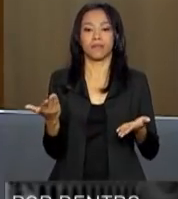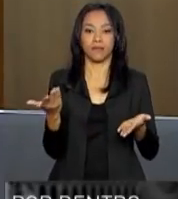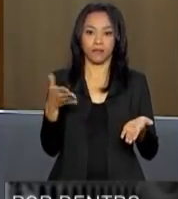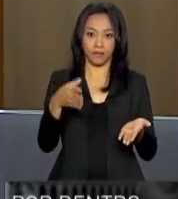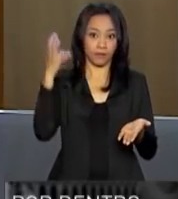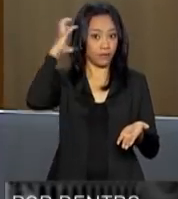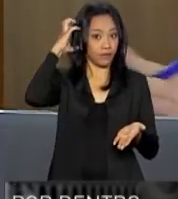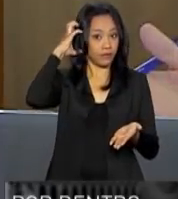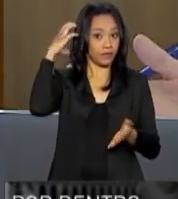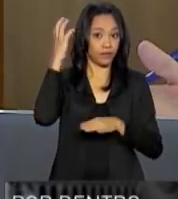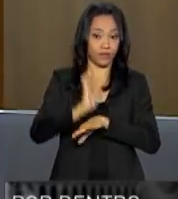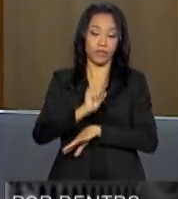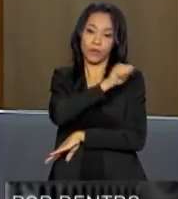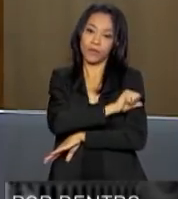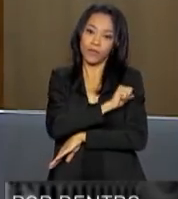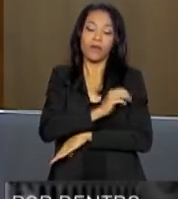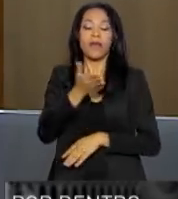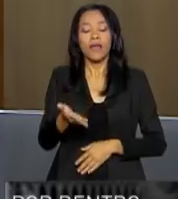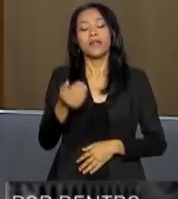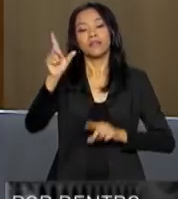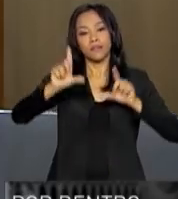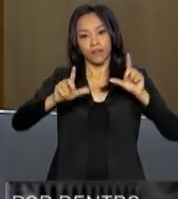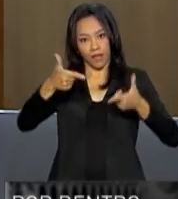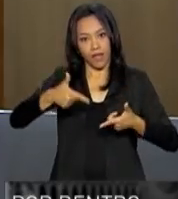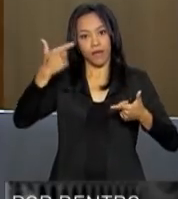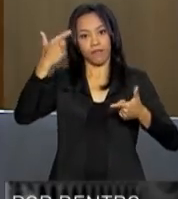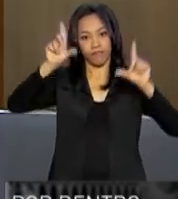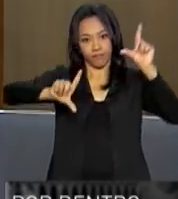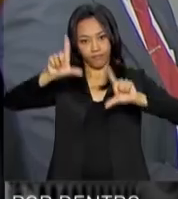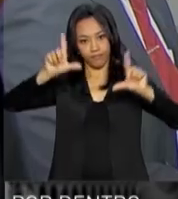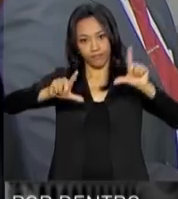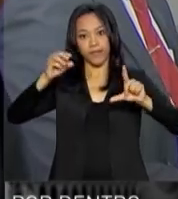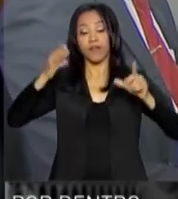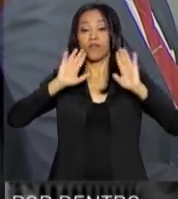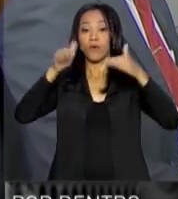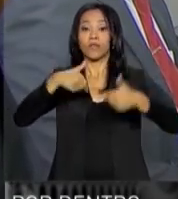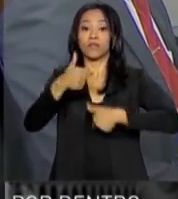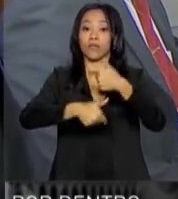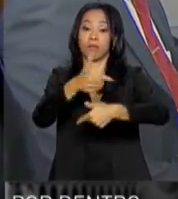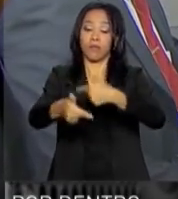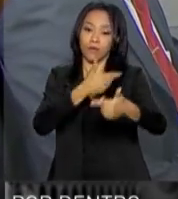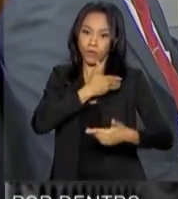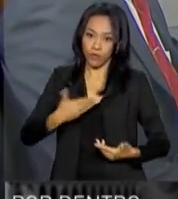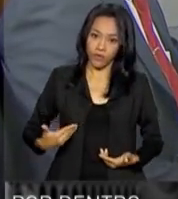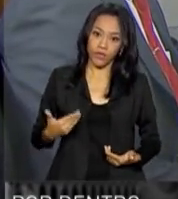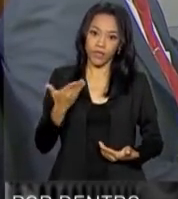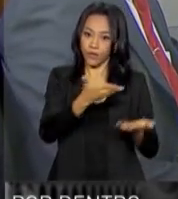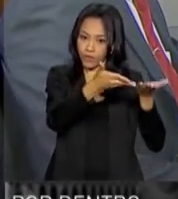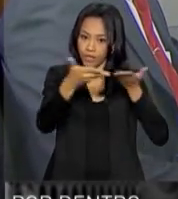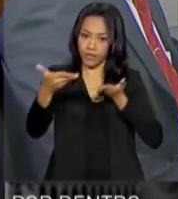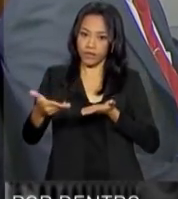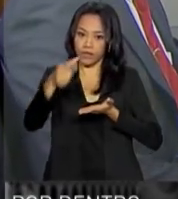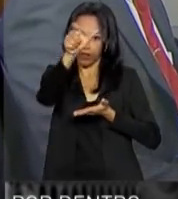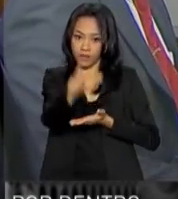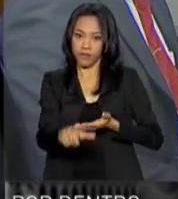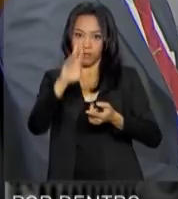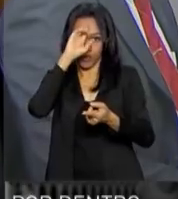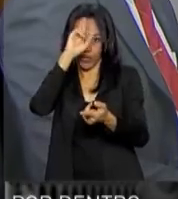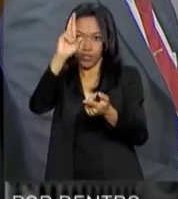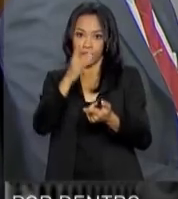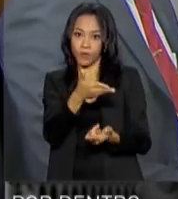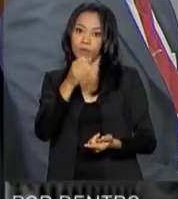participação esse é o programa por dentro do governo que hoje recebe o diretor de benefícios do inss alessandro ribeiro e olha a gente